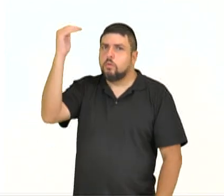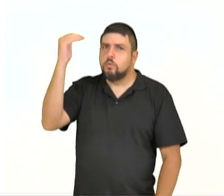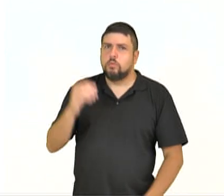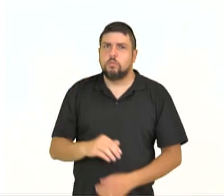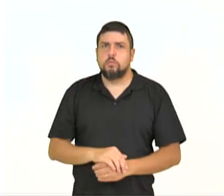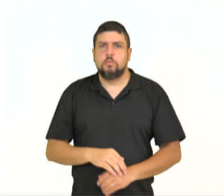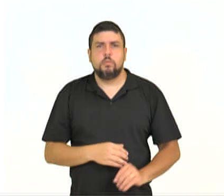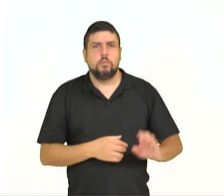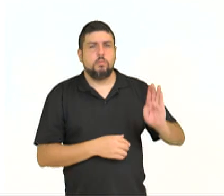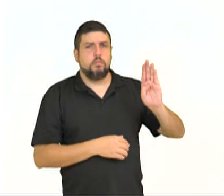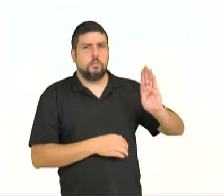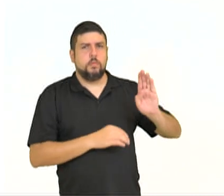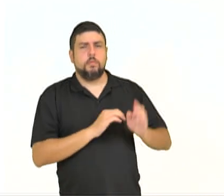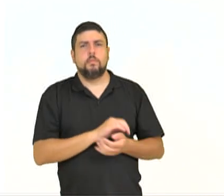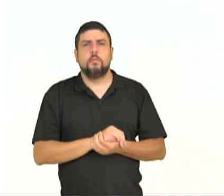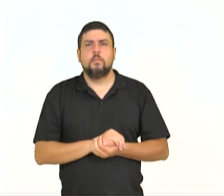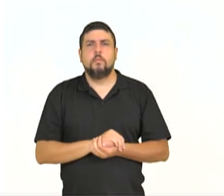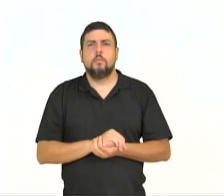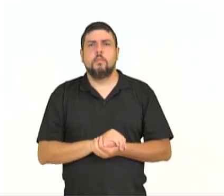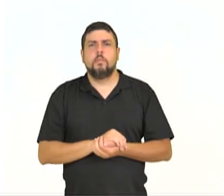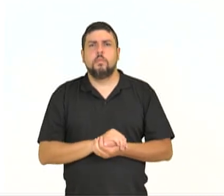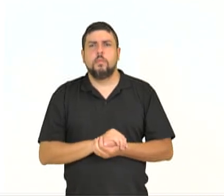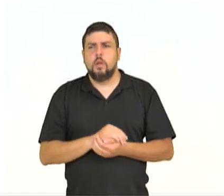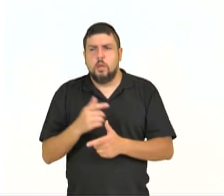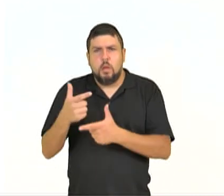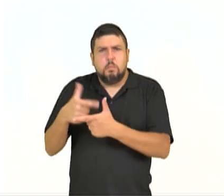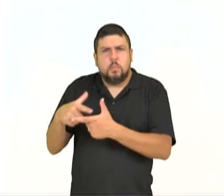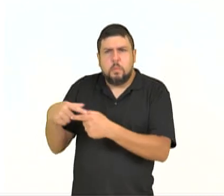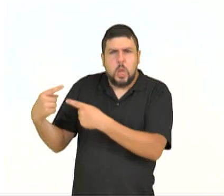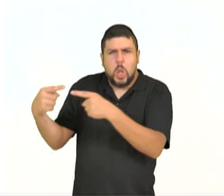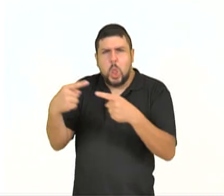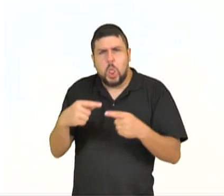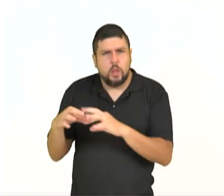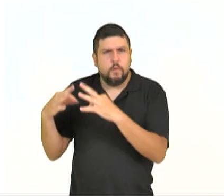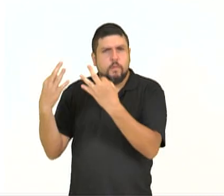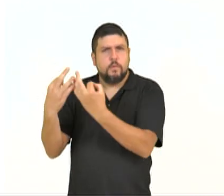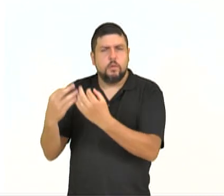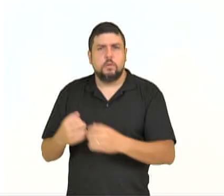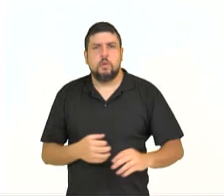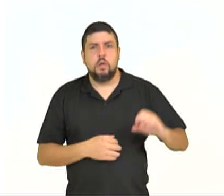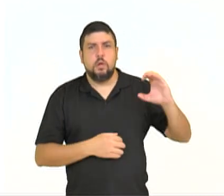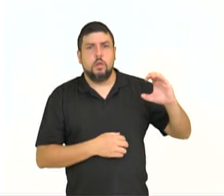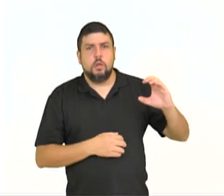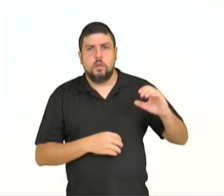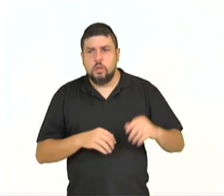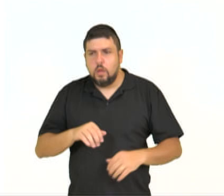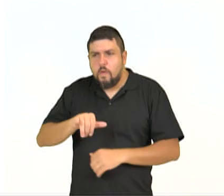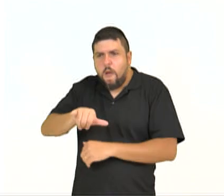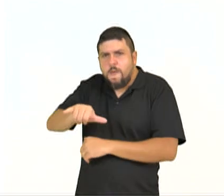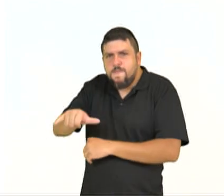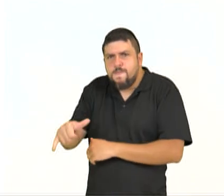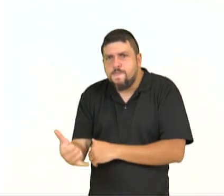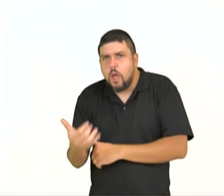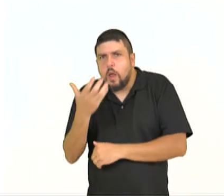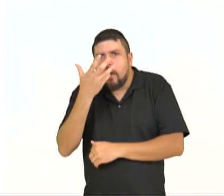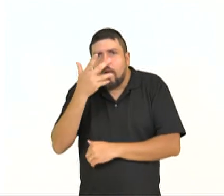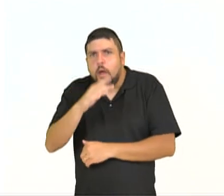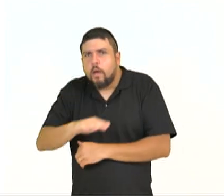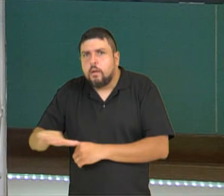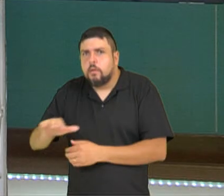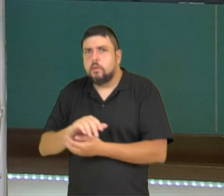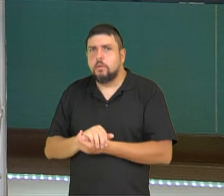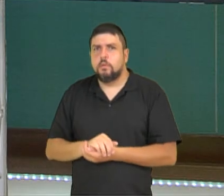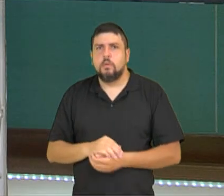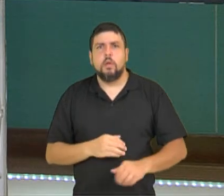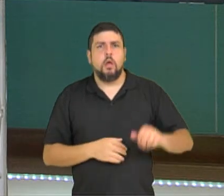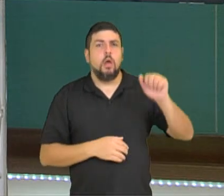das causas é a desavença familiar. C. A exploração de crianças por adultos. Letra